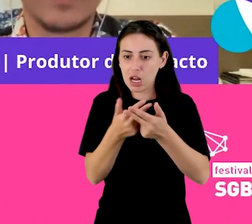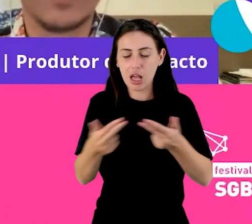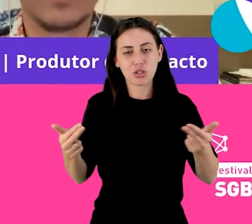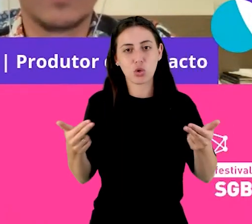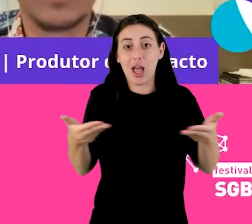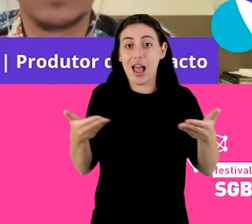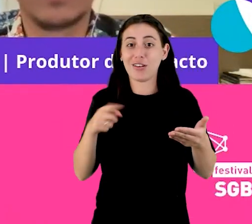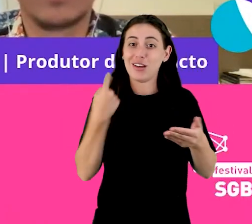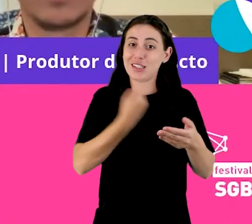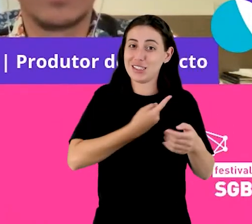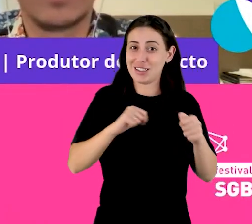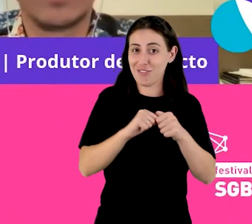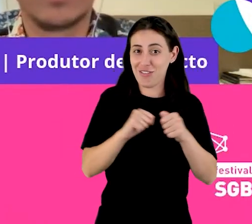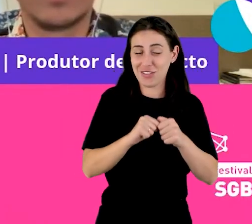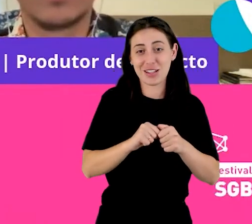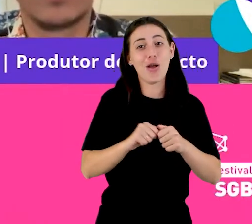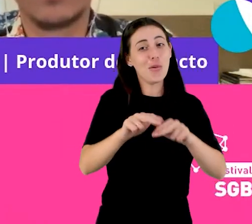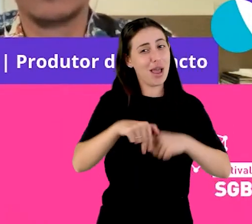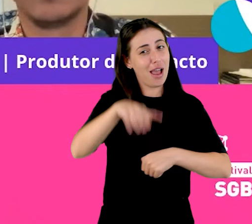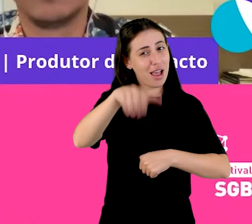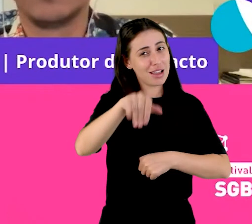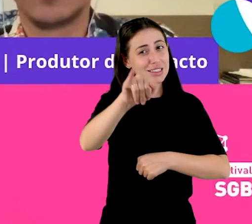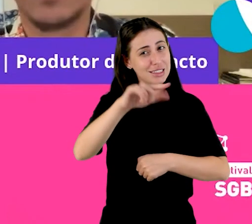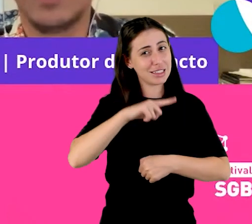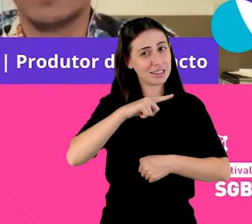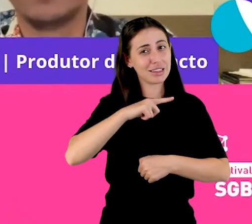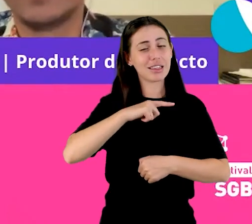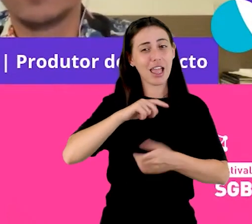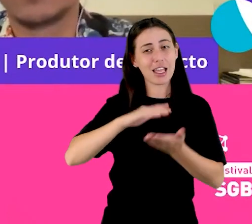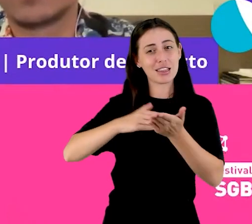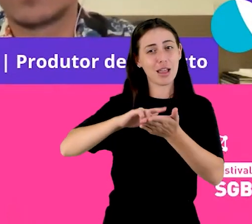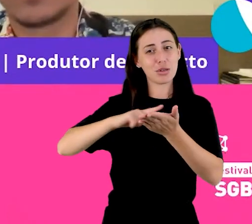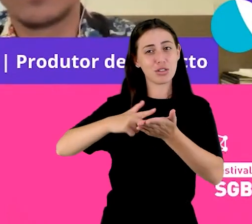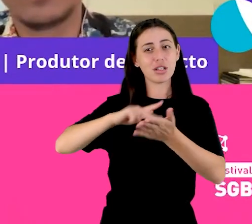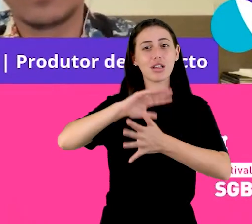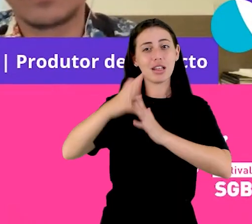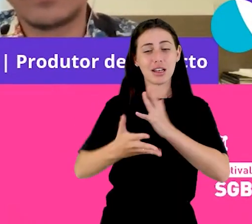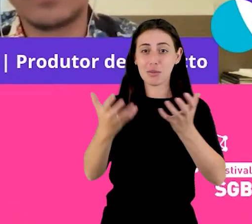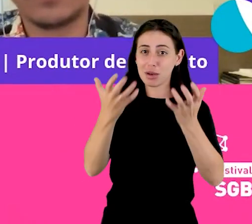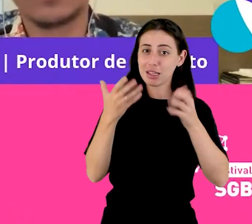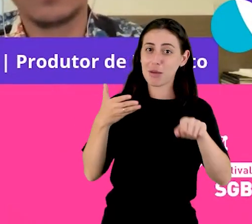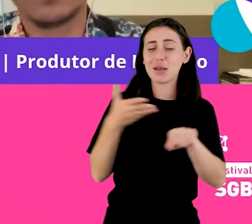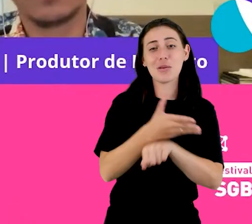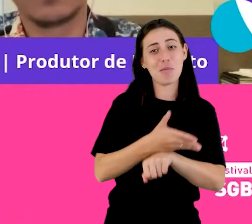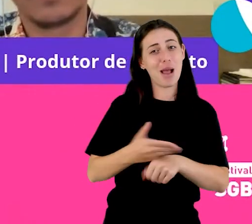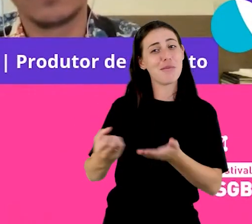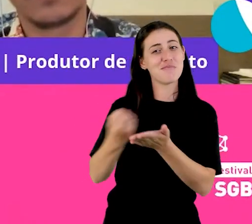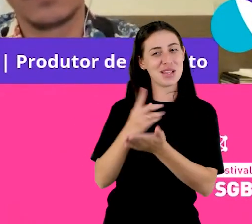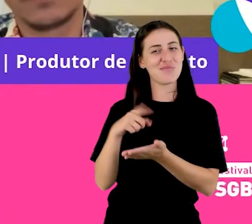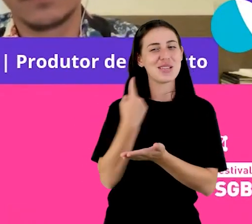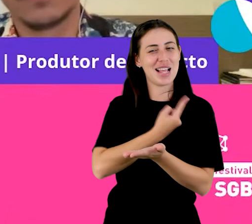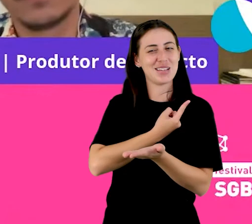além da cartilha supracitada. Será que é supracitada que ele quis dizer? E quanto aos recursos, qual ou quais